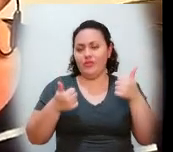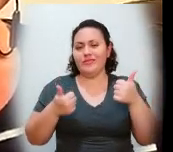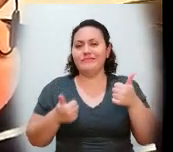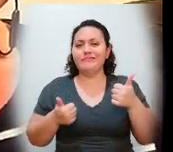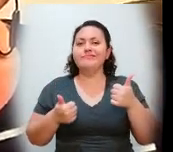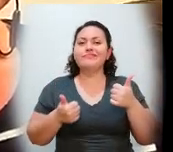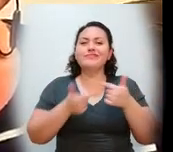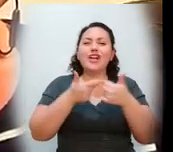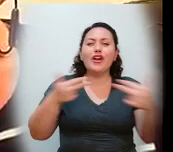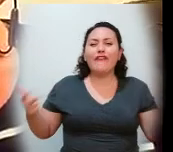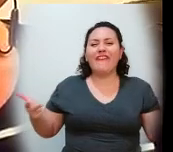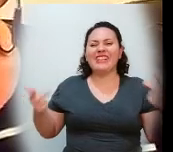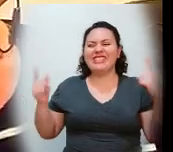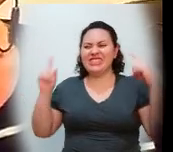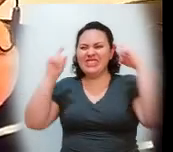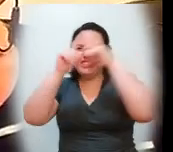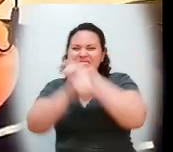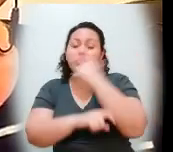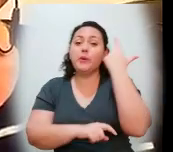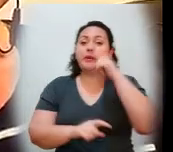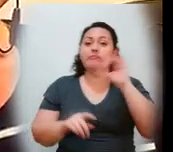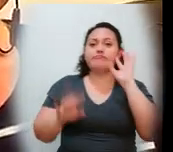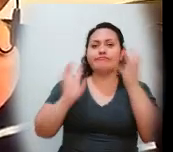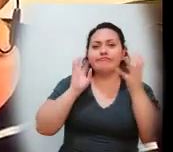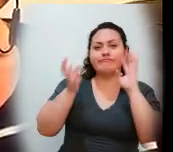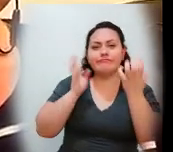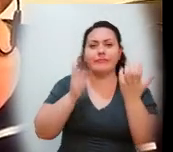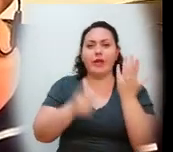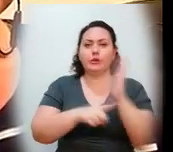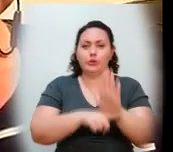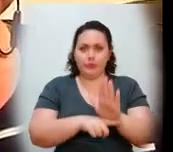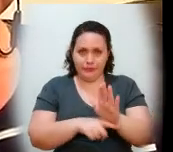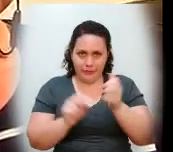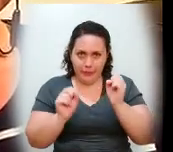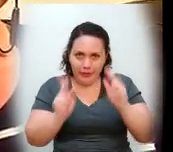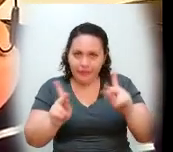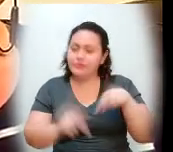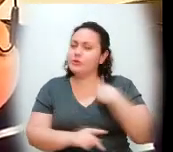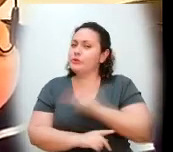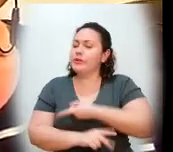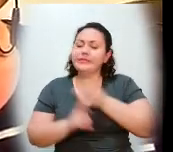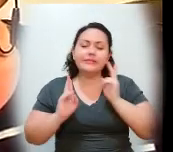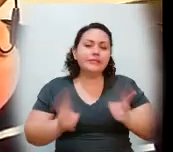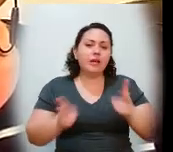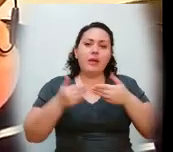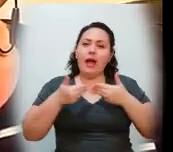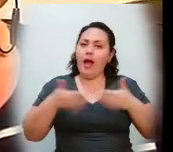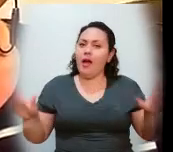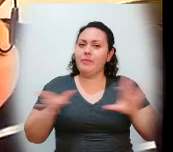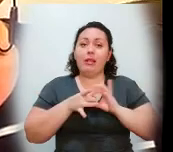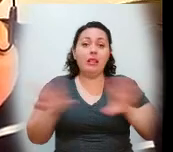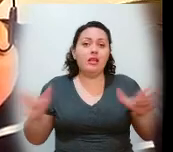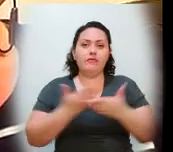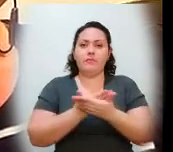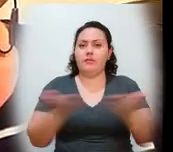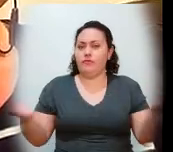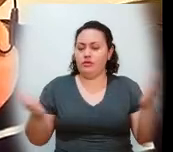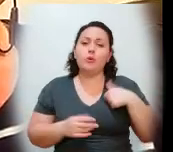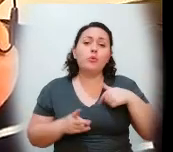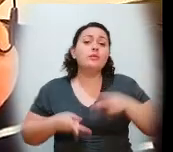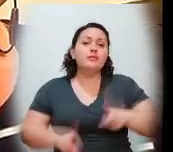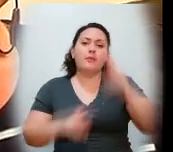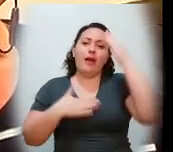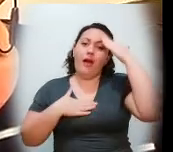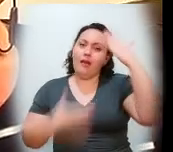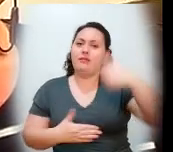difíceis aparentemente de resolver. Tá bem? Então a gente sempre super se coloca à disposição de vocês. Eu sempre agradeço a